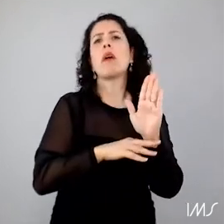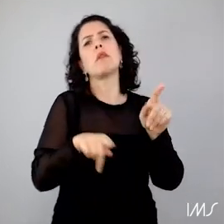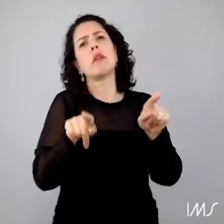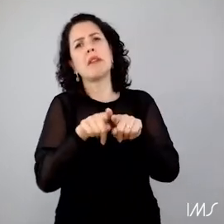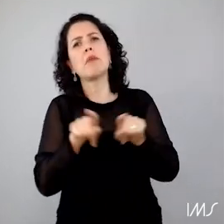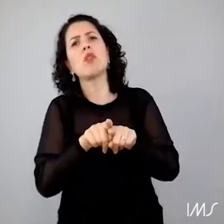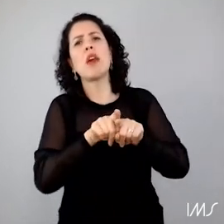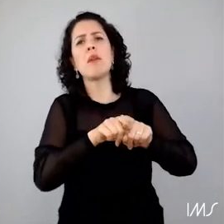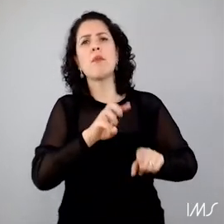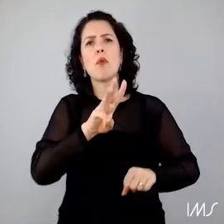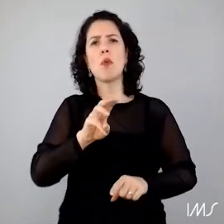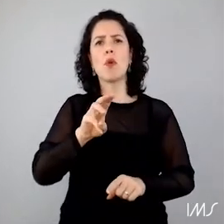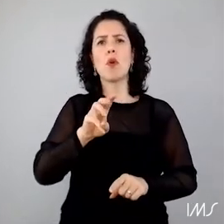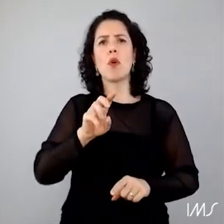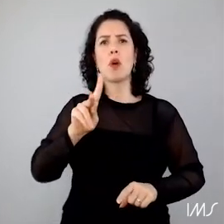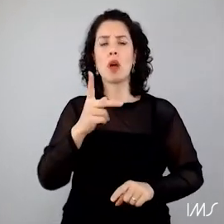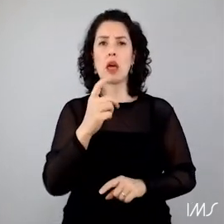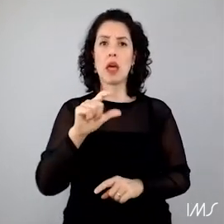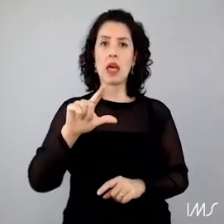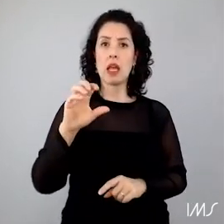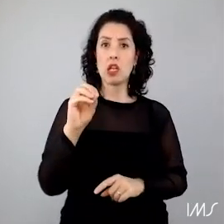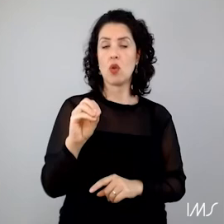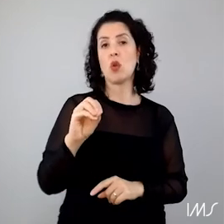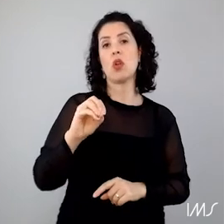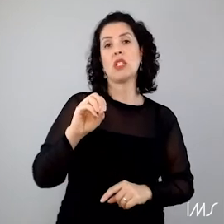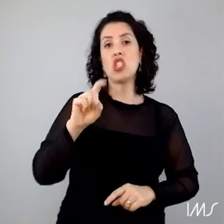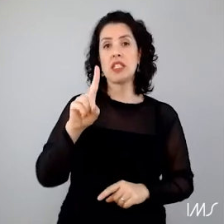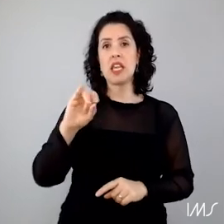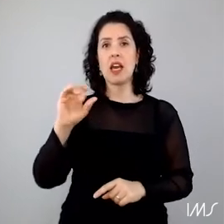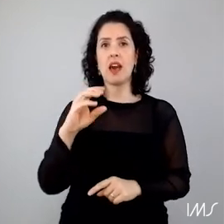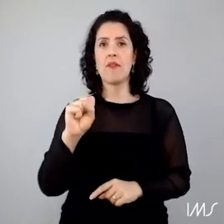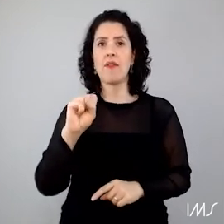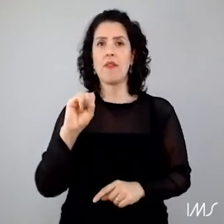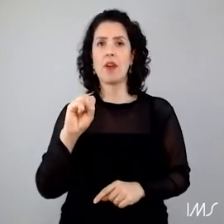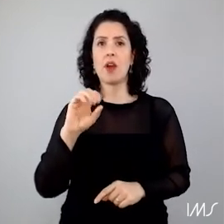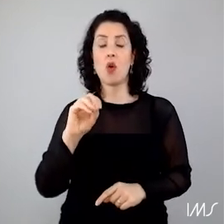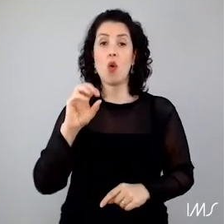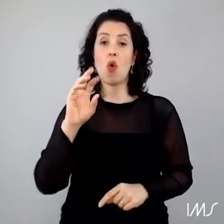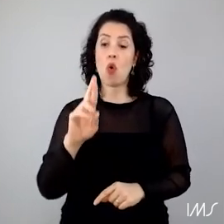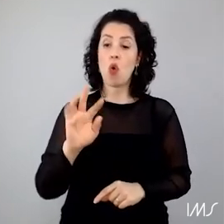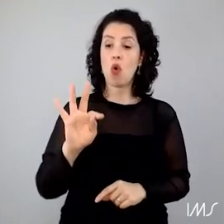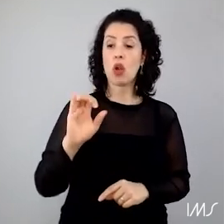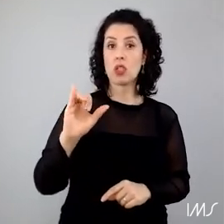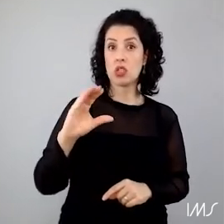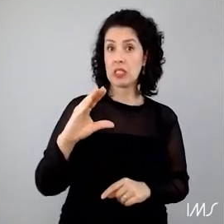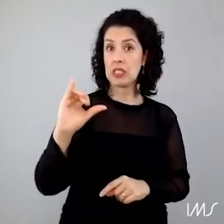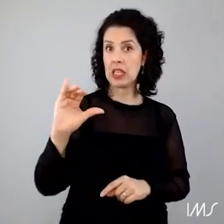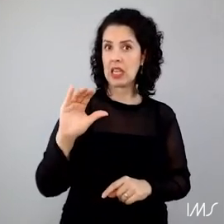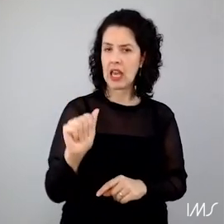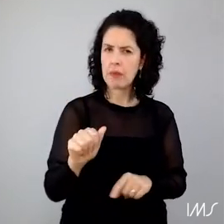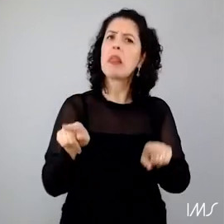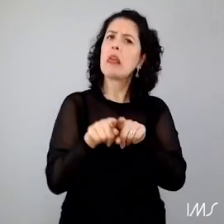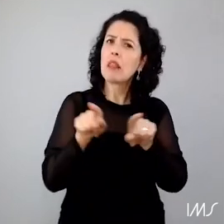a tendência aparece na produção fotográfica da Stefania Abril também. Eu até queria pedir para a Maria, se ela pudesse,